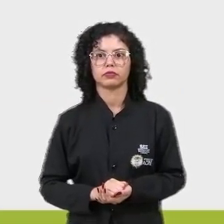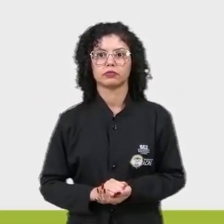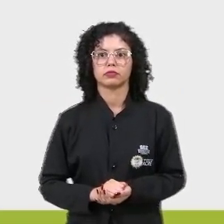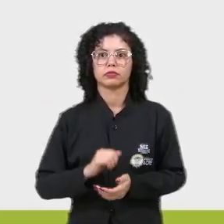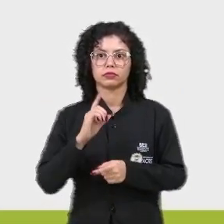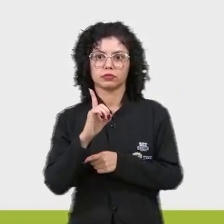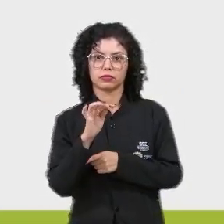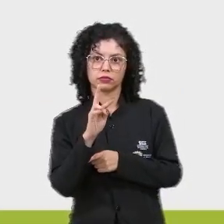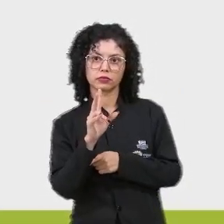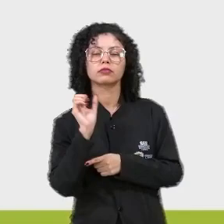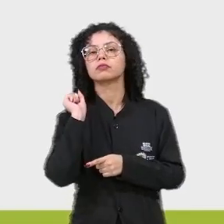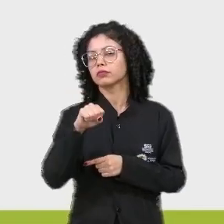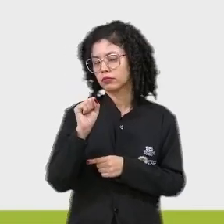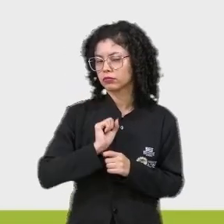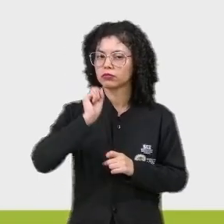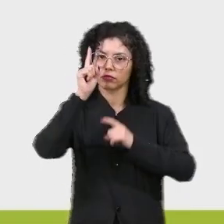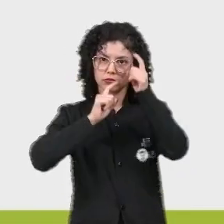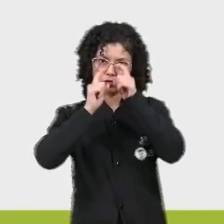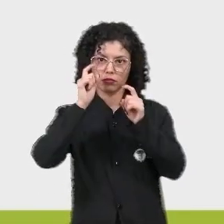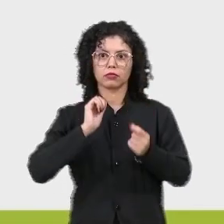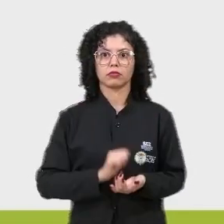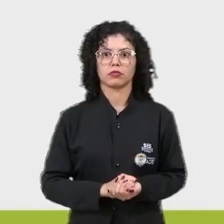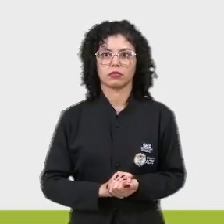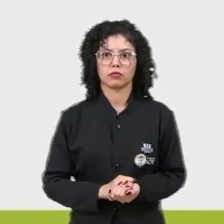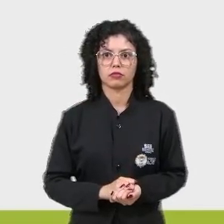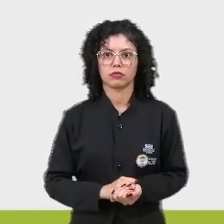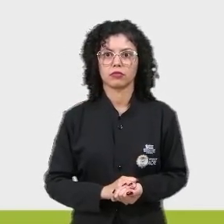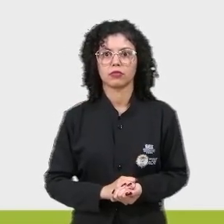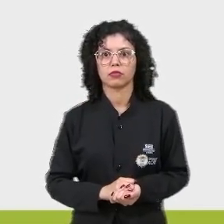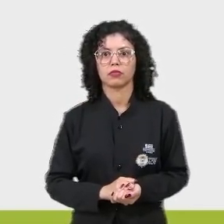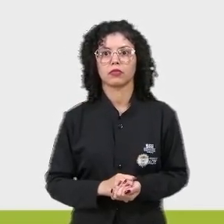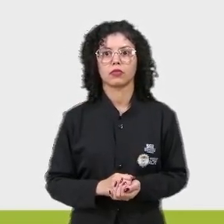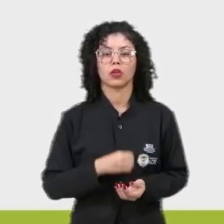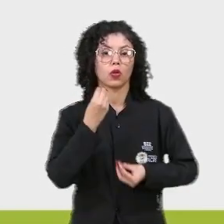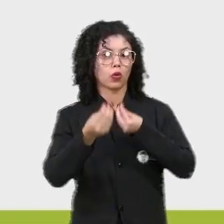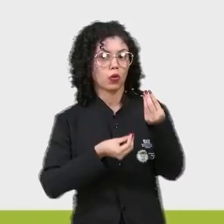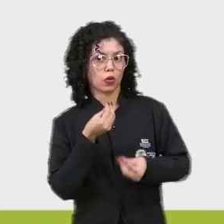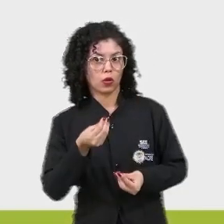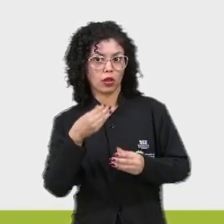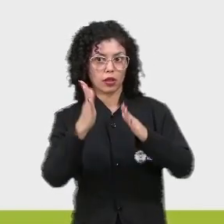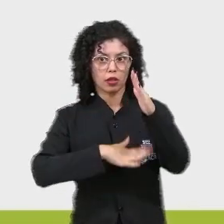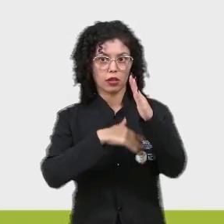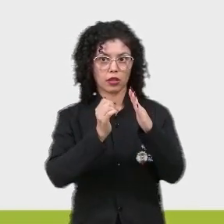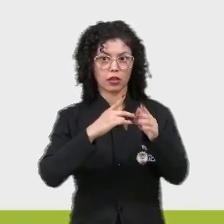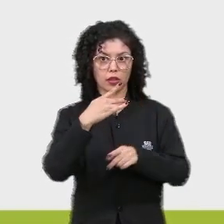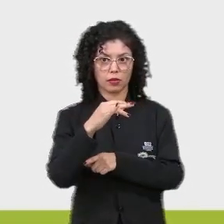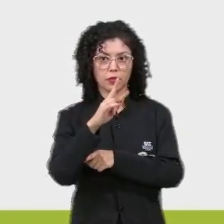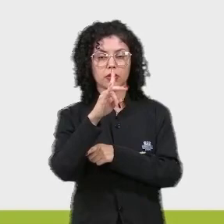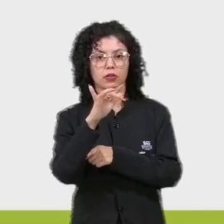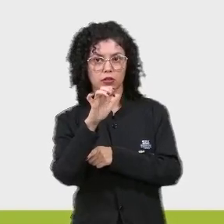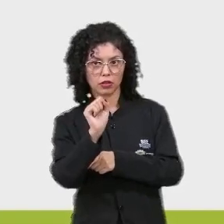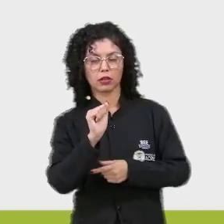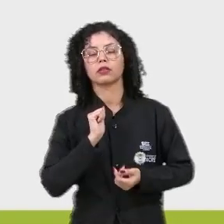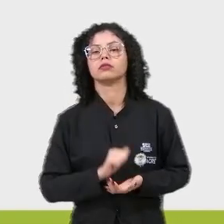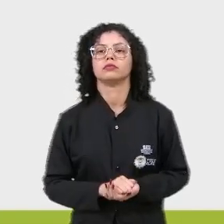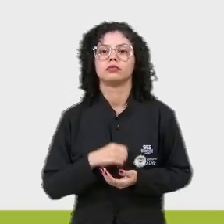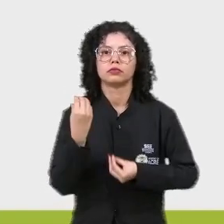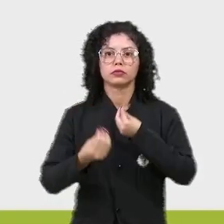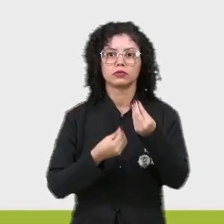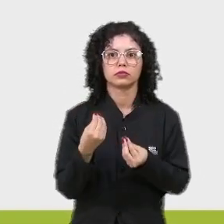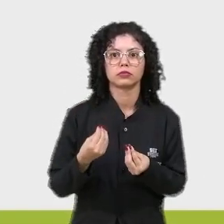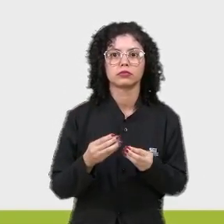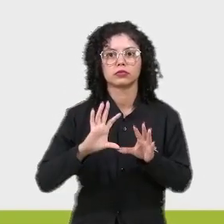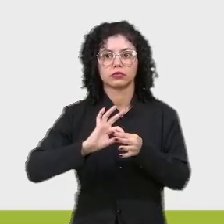dramático, perdão, é sim uma expressão polissêmica, remetendo-se tanto à obra pictórica, nessa pintura, quanto